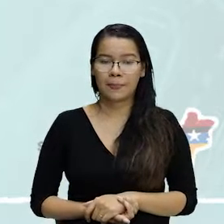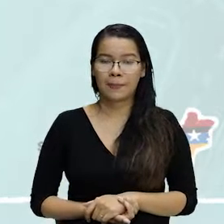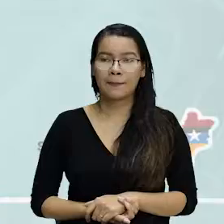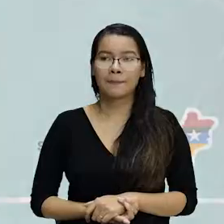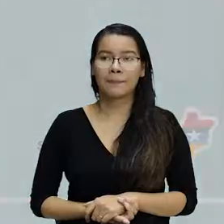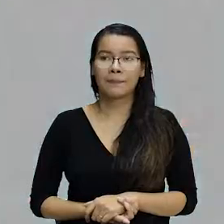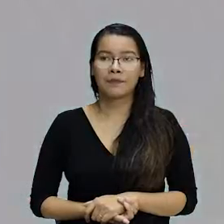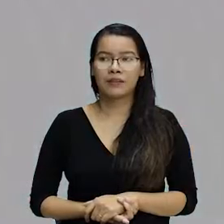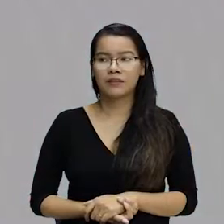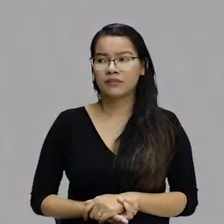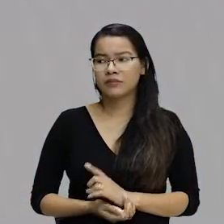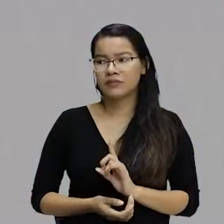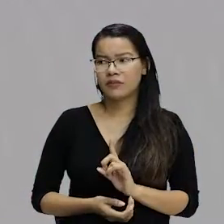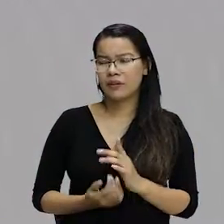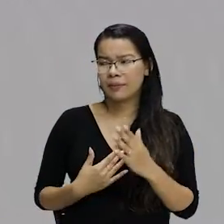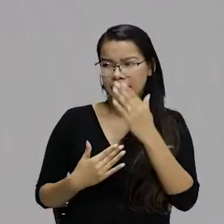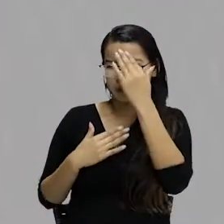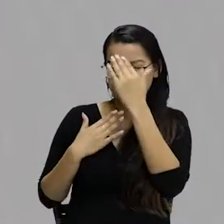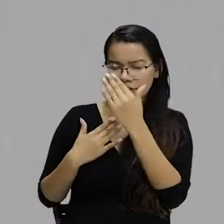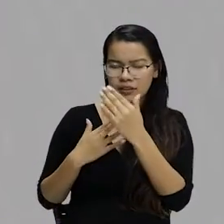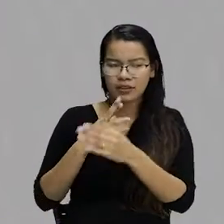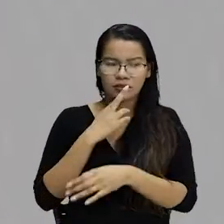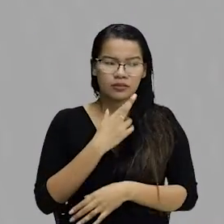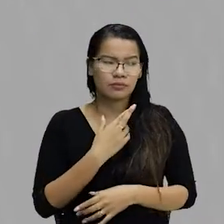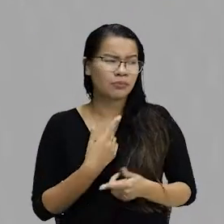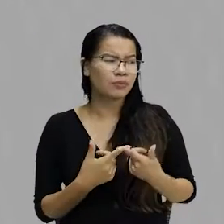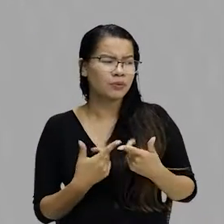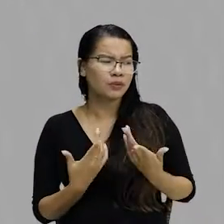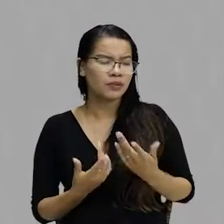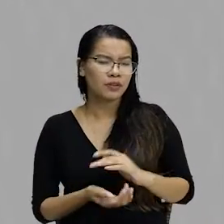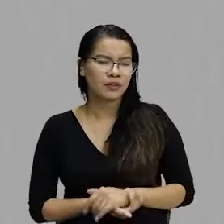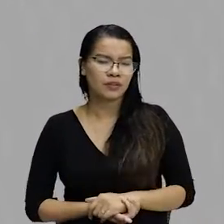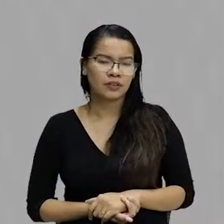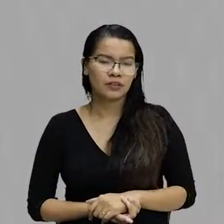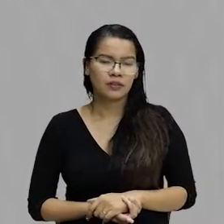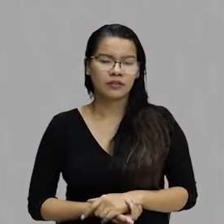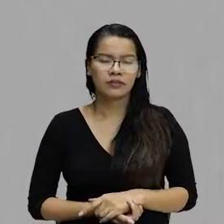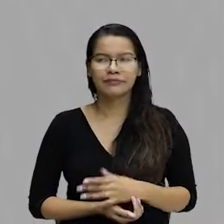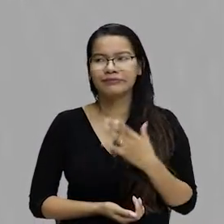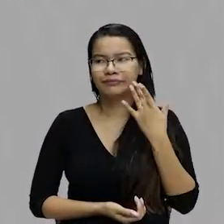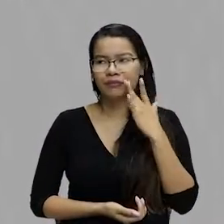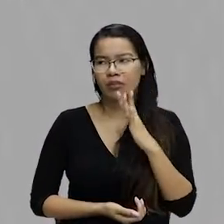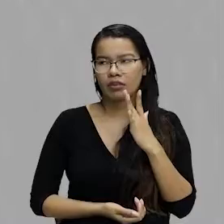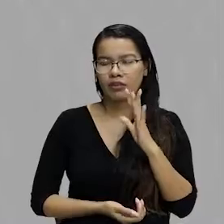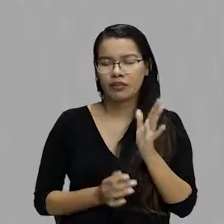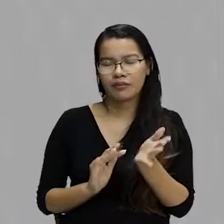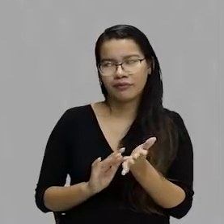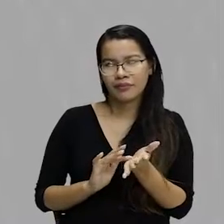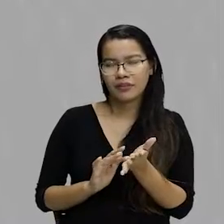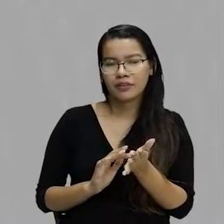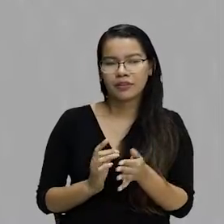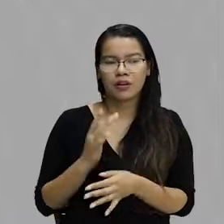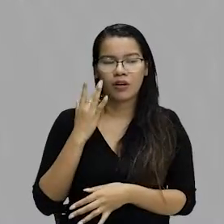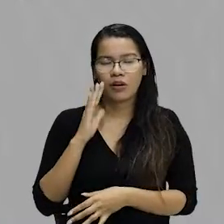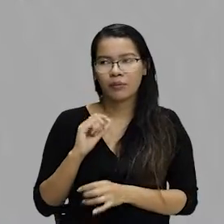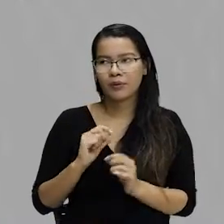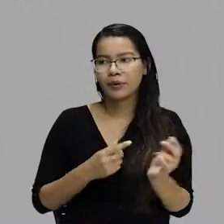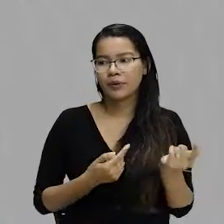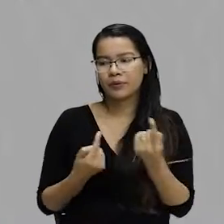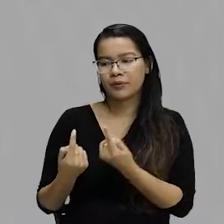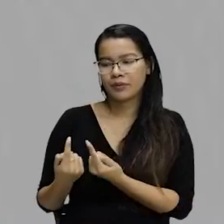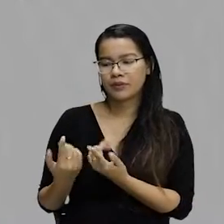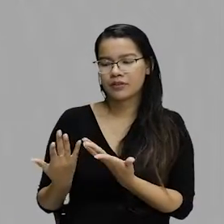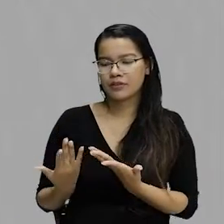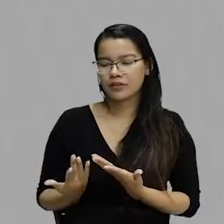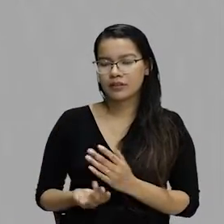Não vai me agradecer? Cecília responde, pelo quê? Helena diz, não se faça de sonsa. Quer dizer que não sabes o que o barão vem fazer aqui.